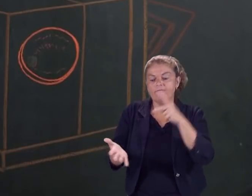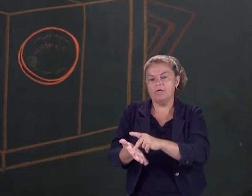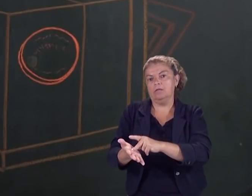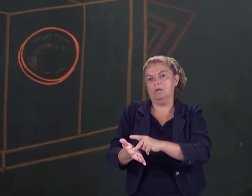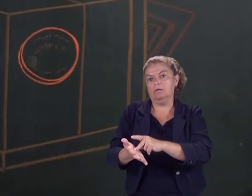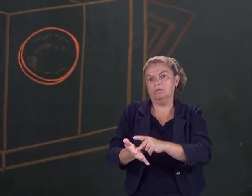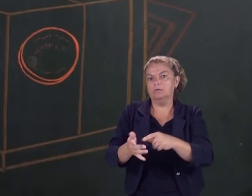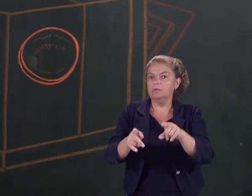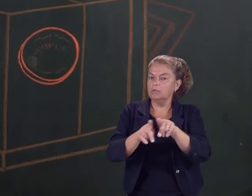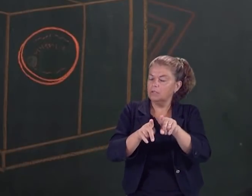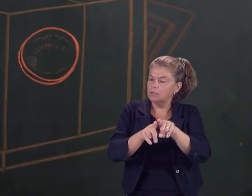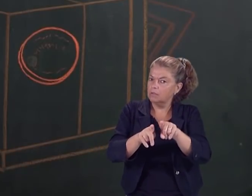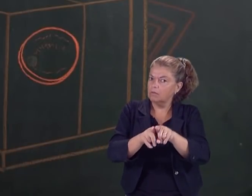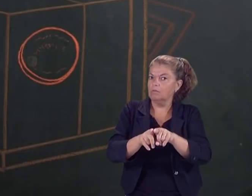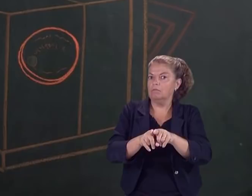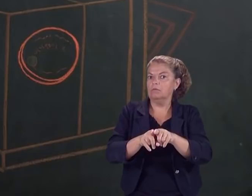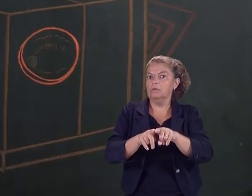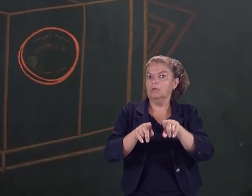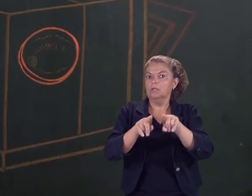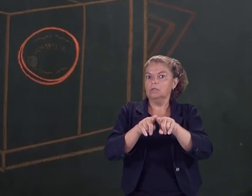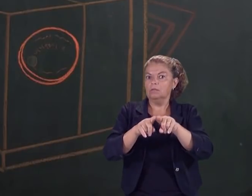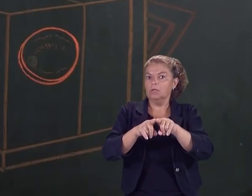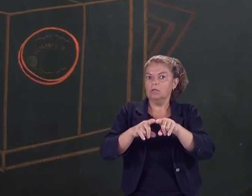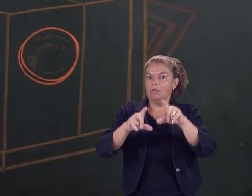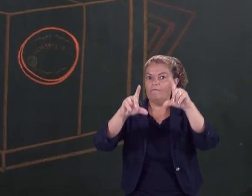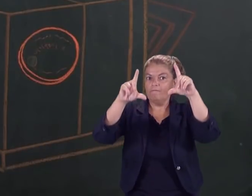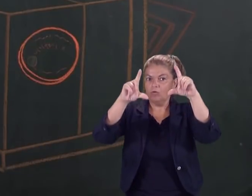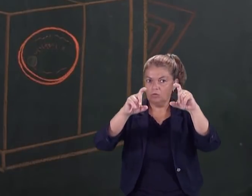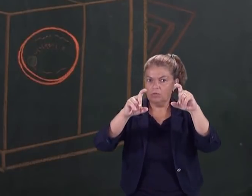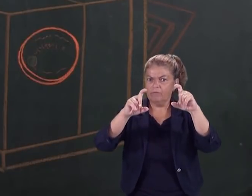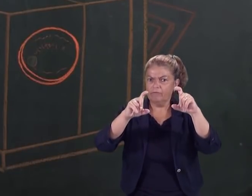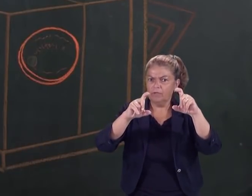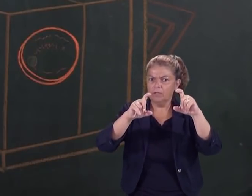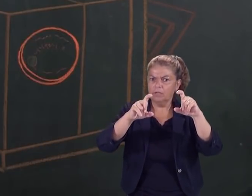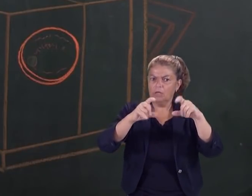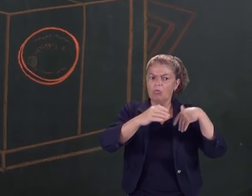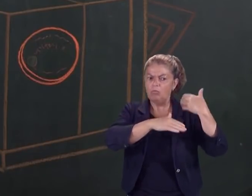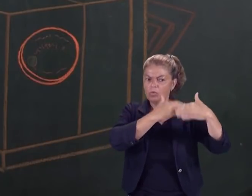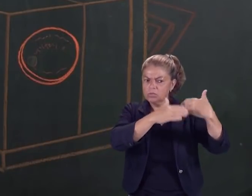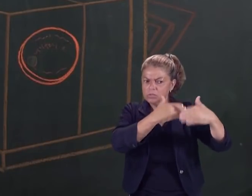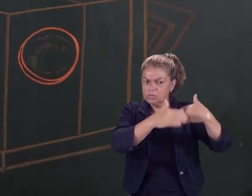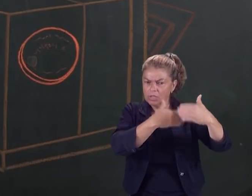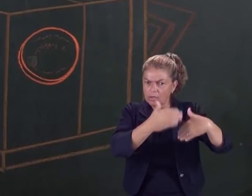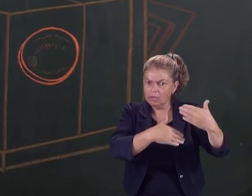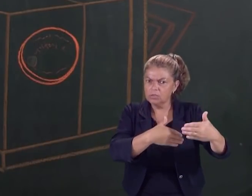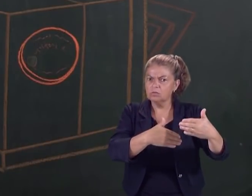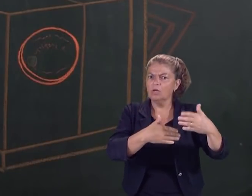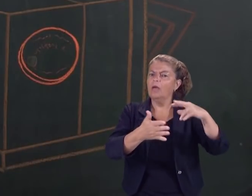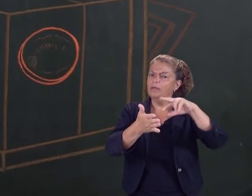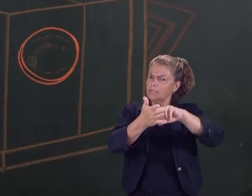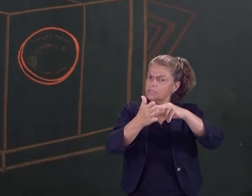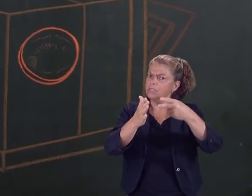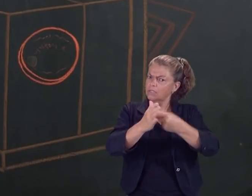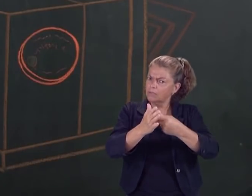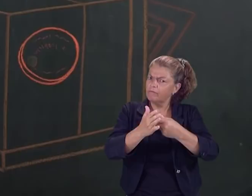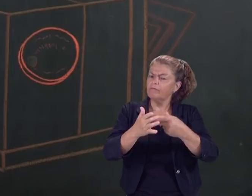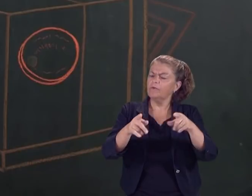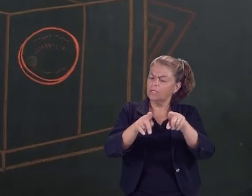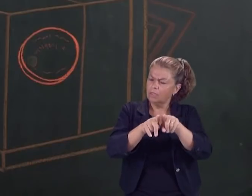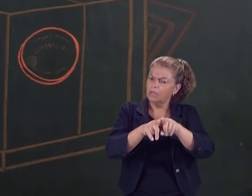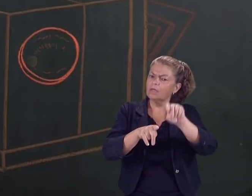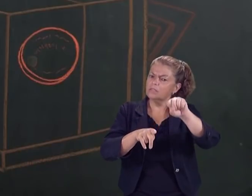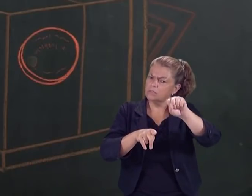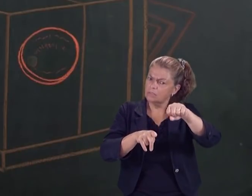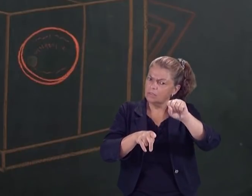viram, né, quando se depararam com a fotografia, que é um processo que basicamente registra a realidade sem nenhuma